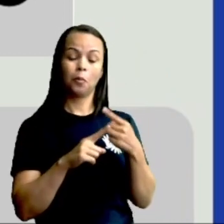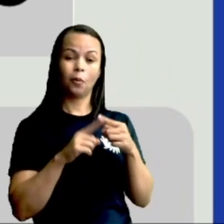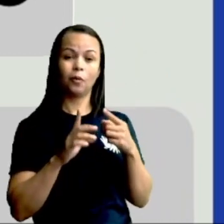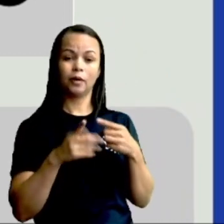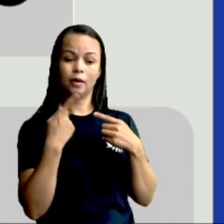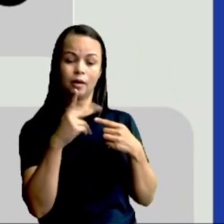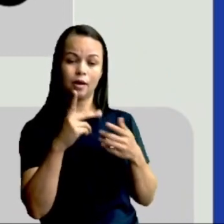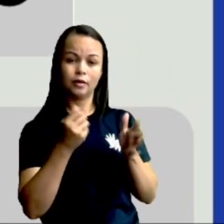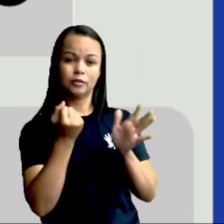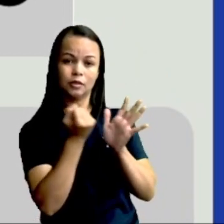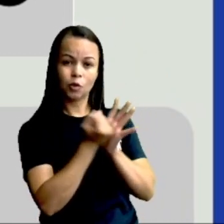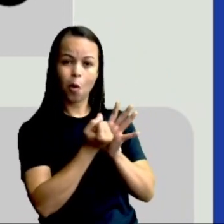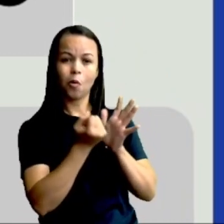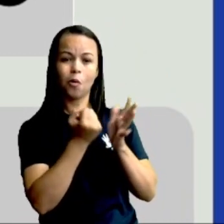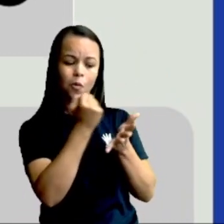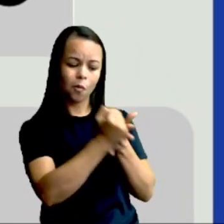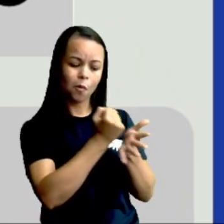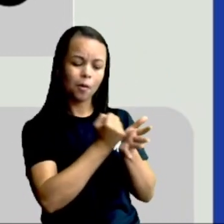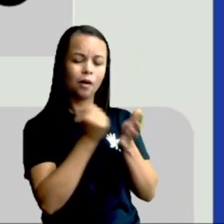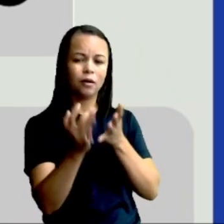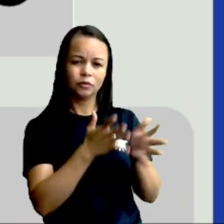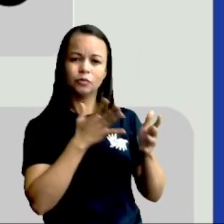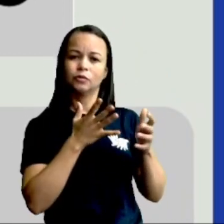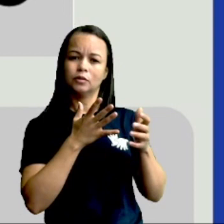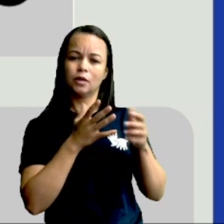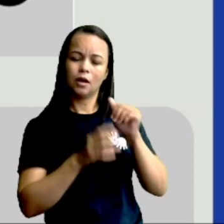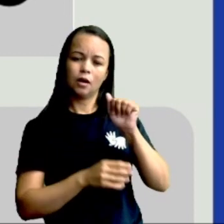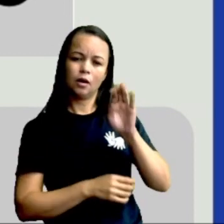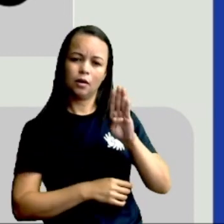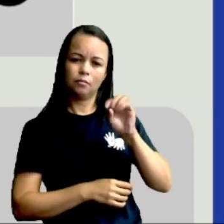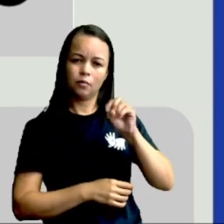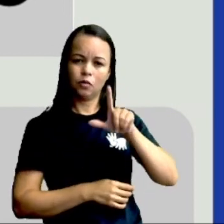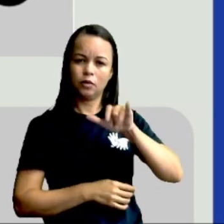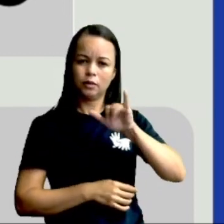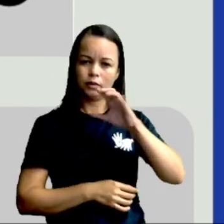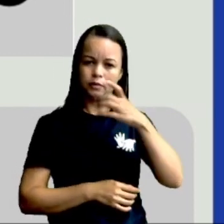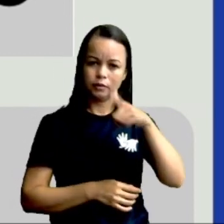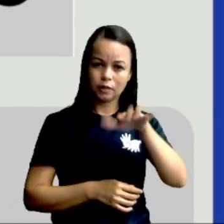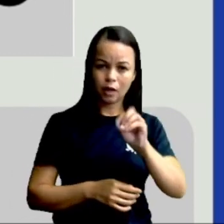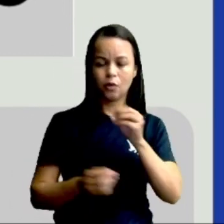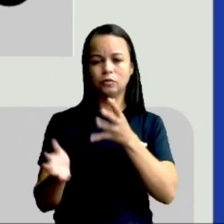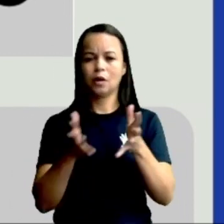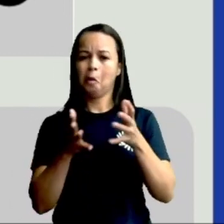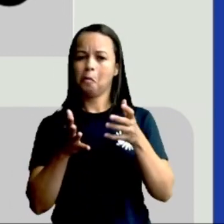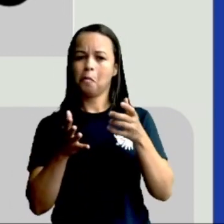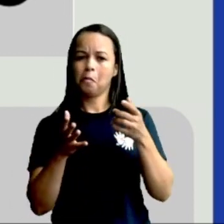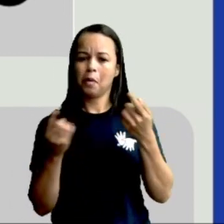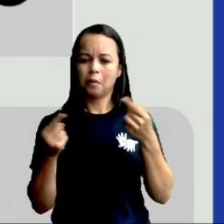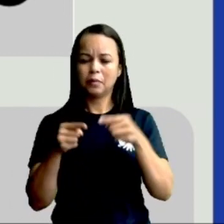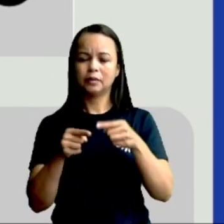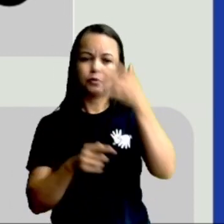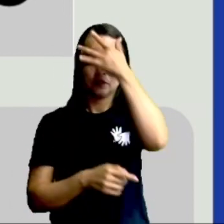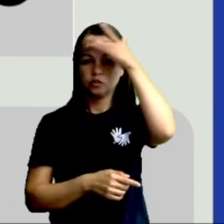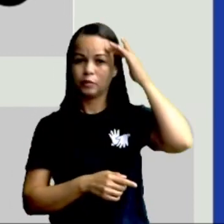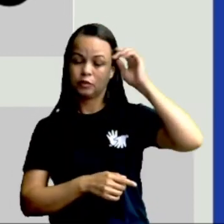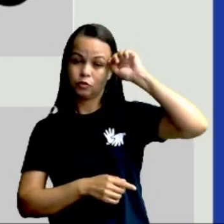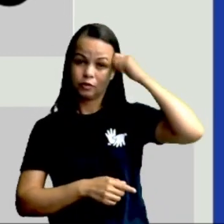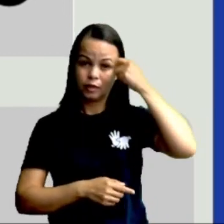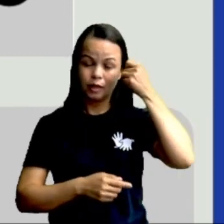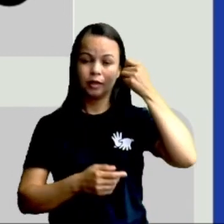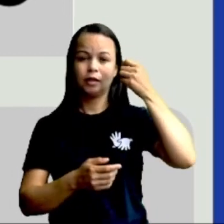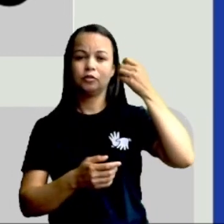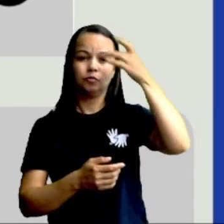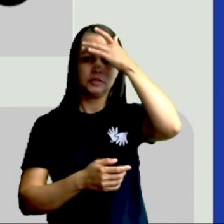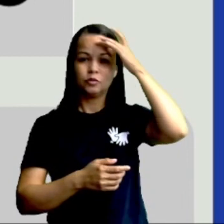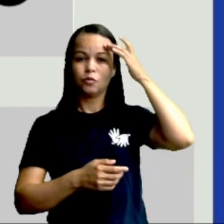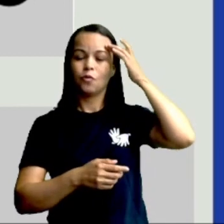esse documento de abolição não deu direito, não permitiu que as pessoas negras, os africanos que foram